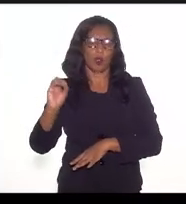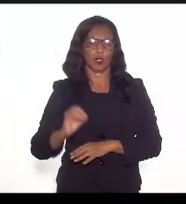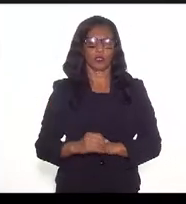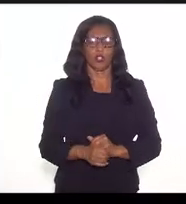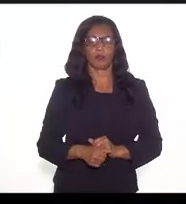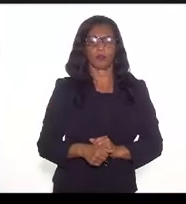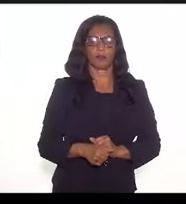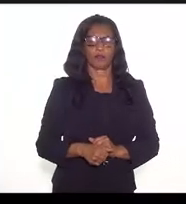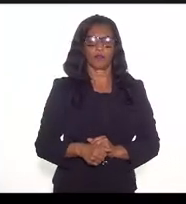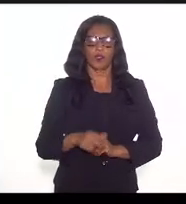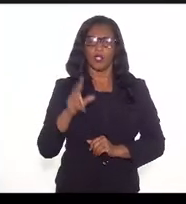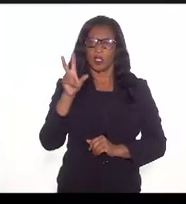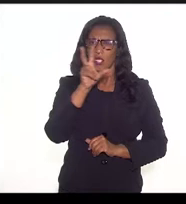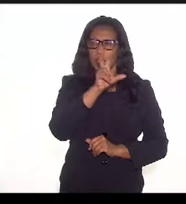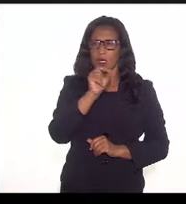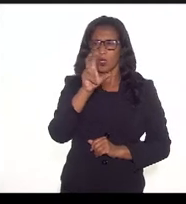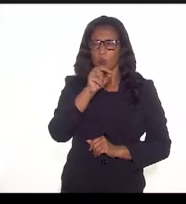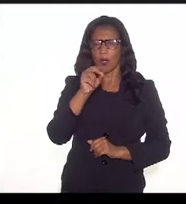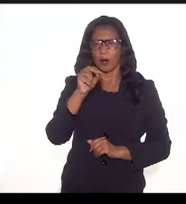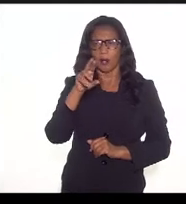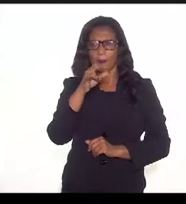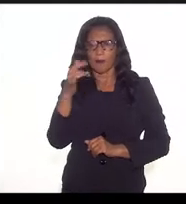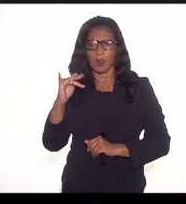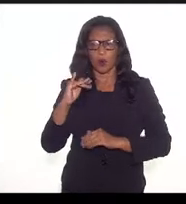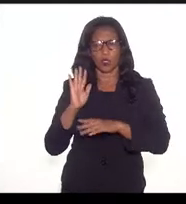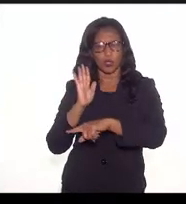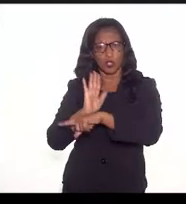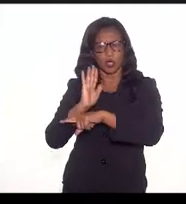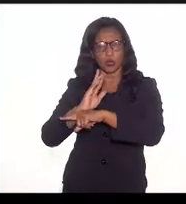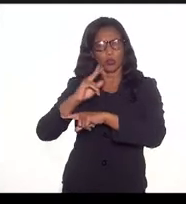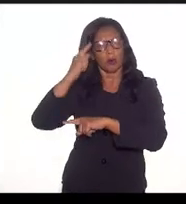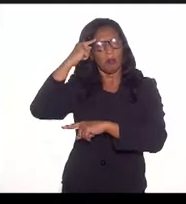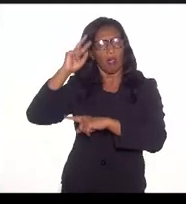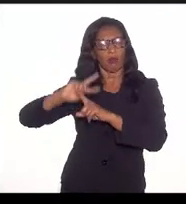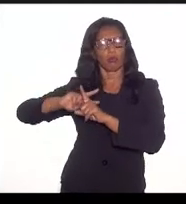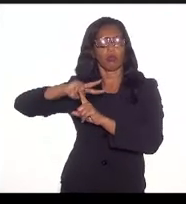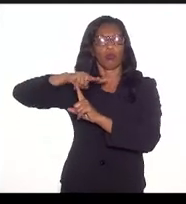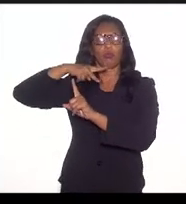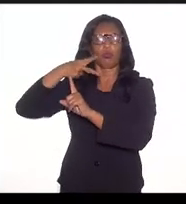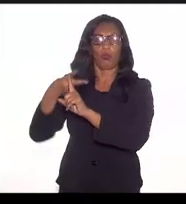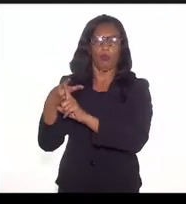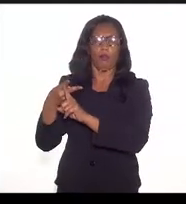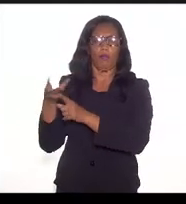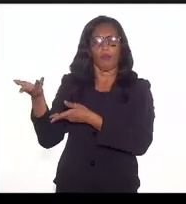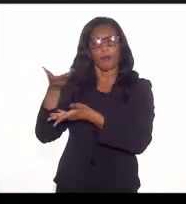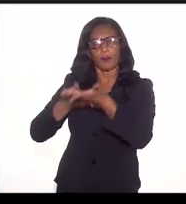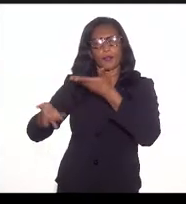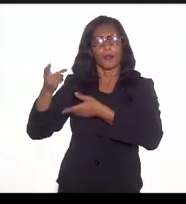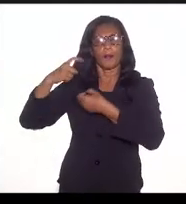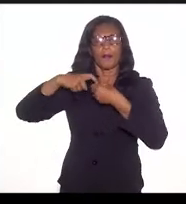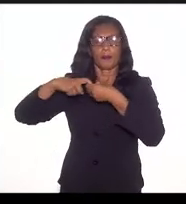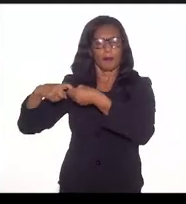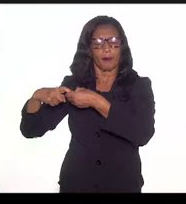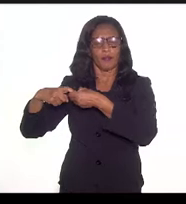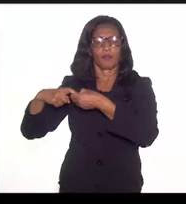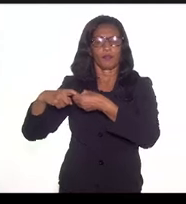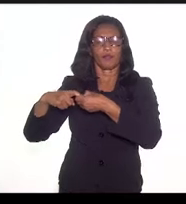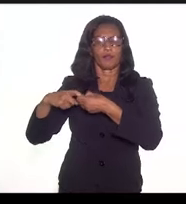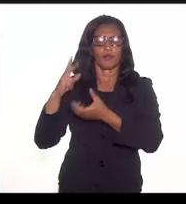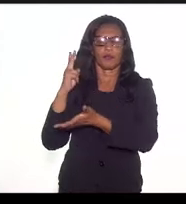mês para quase 400 em abril, e em maio a gente prevê também dobrar. A gente está, enfim, e a parceria com as prefeituras está sendo